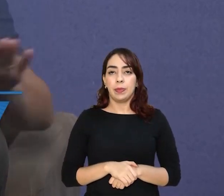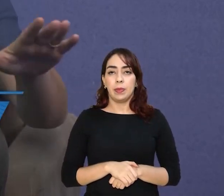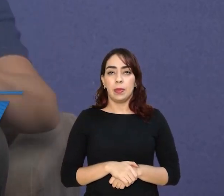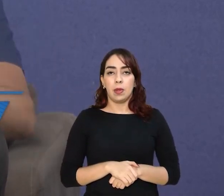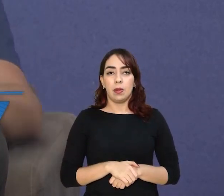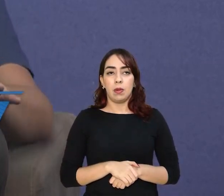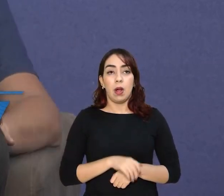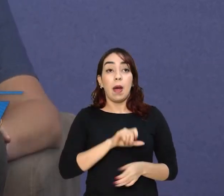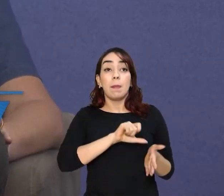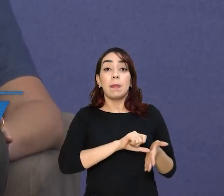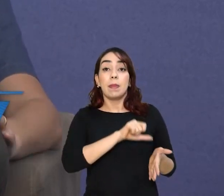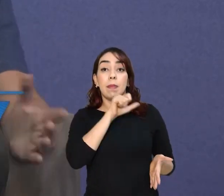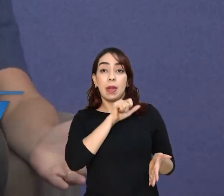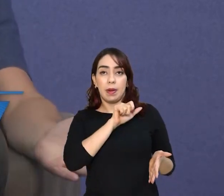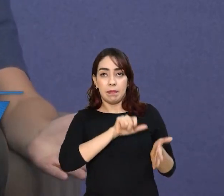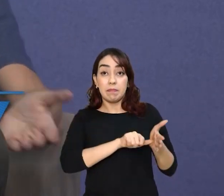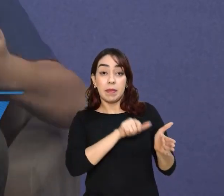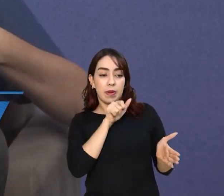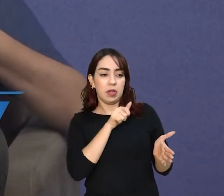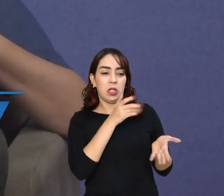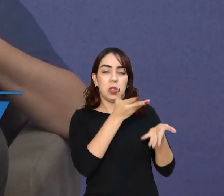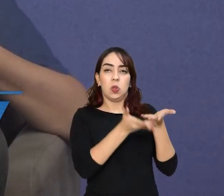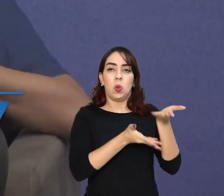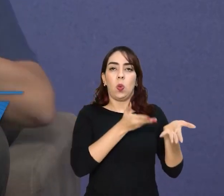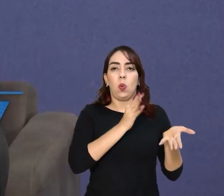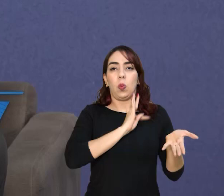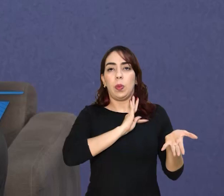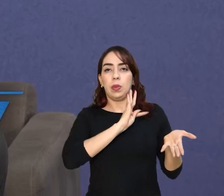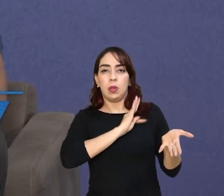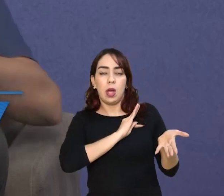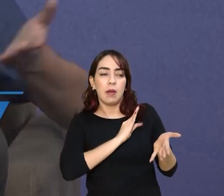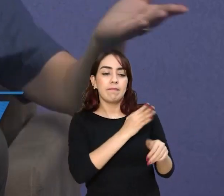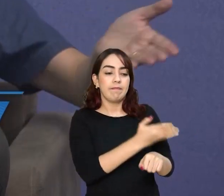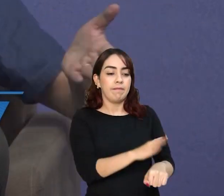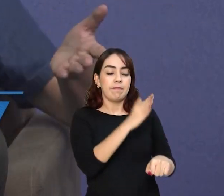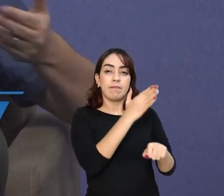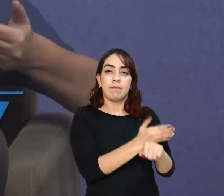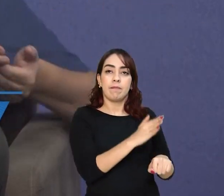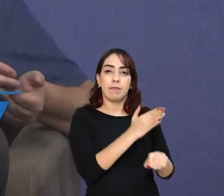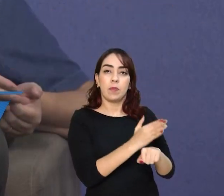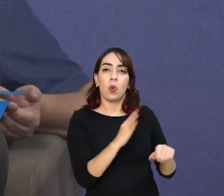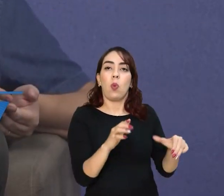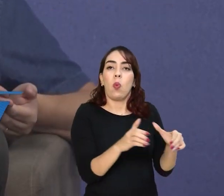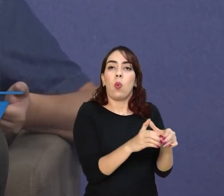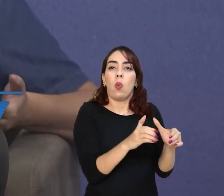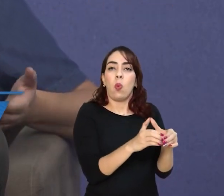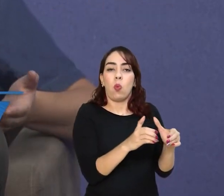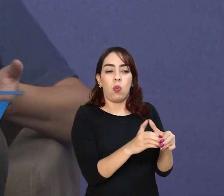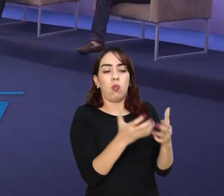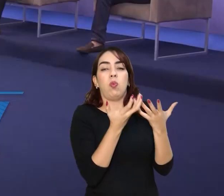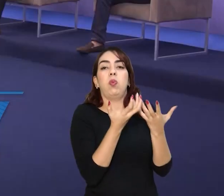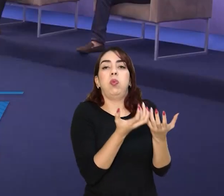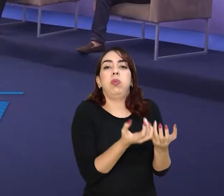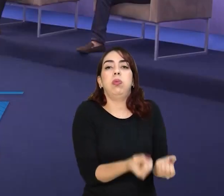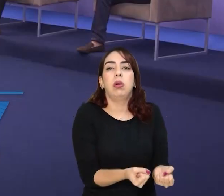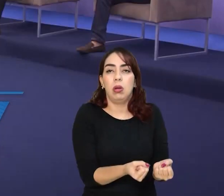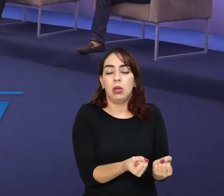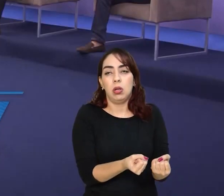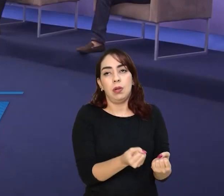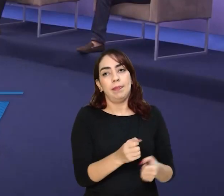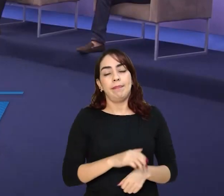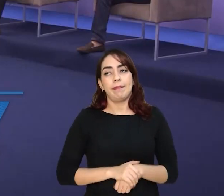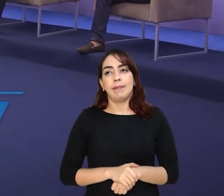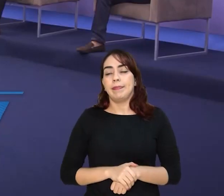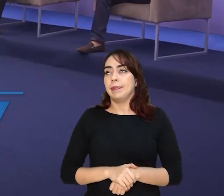tão cansado na minha vida. Meu amigo, você é o técnico. Você, se você mesmo. Resolva. Primeiro, não é para ele falar isso publicamente. Isso é uma